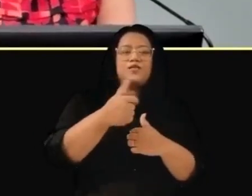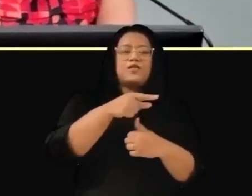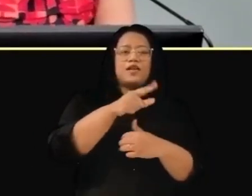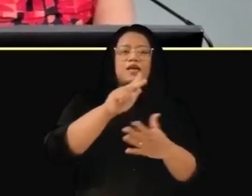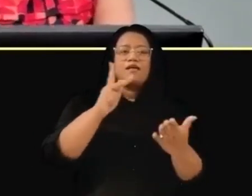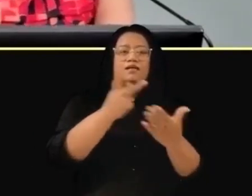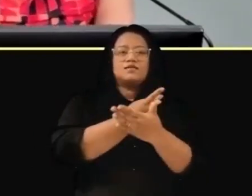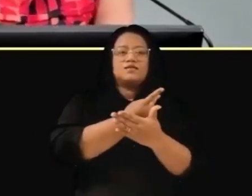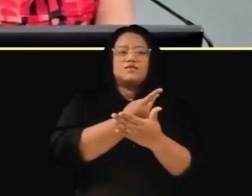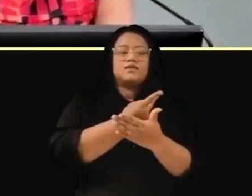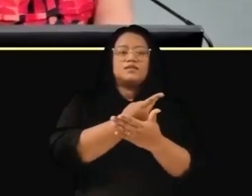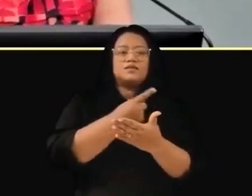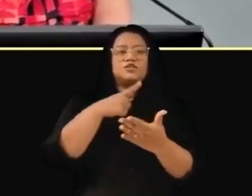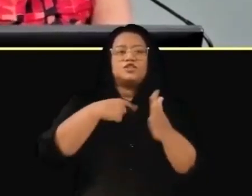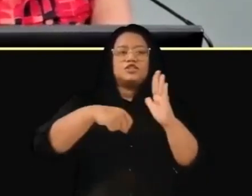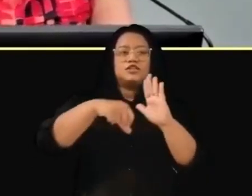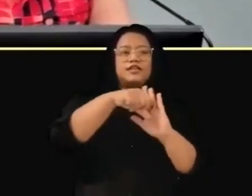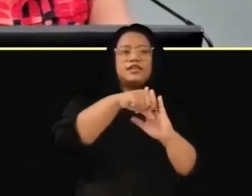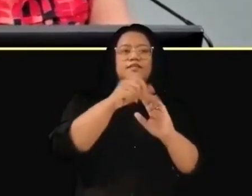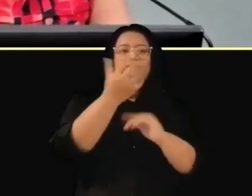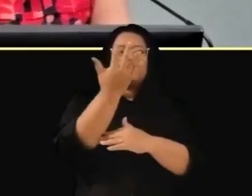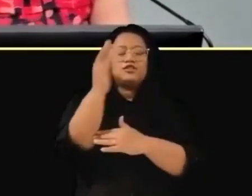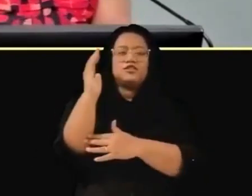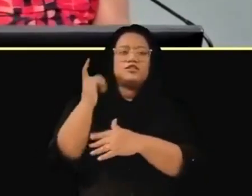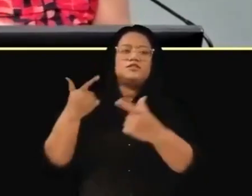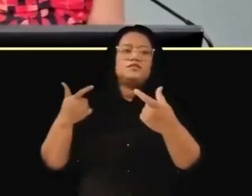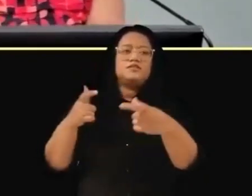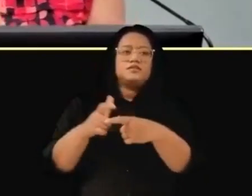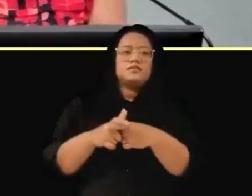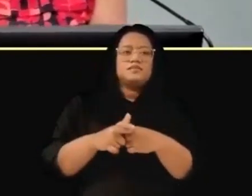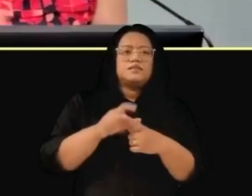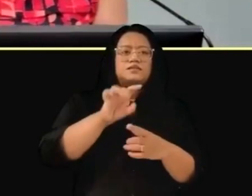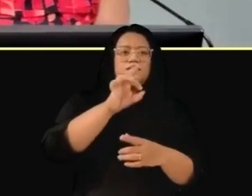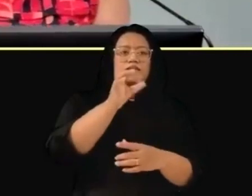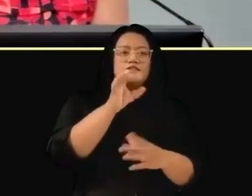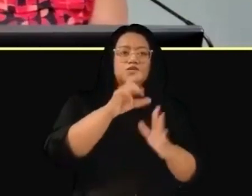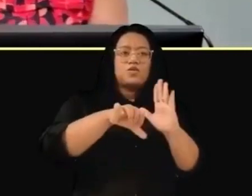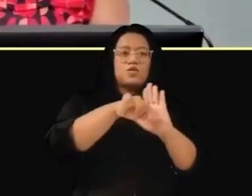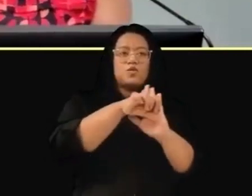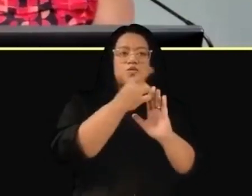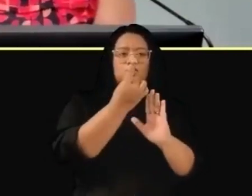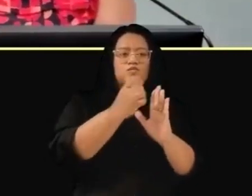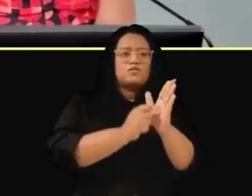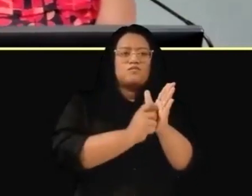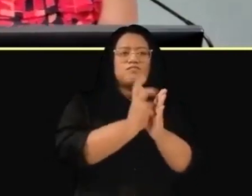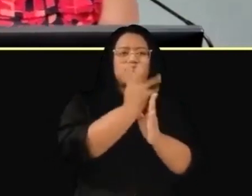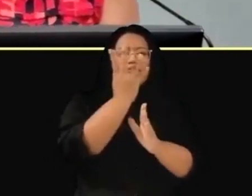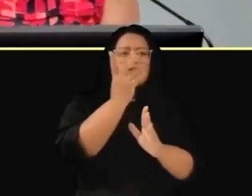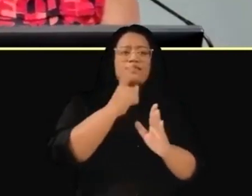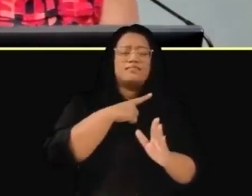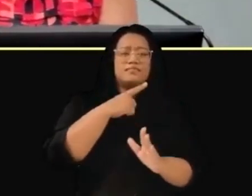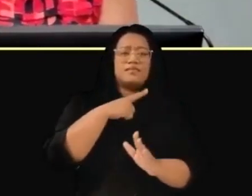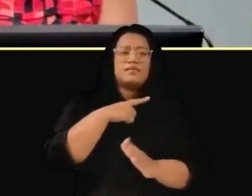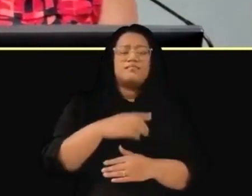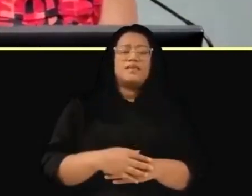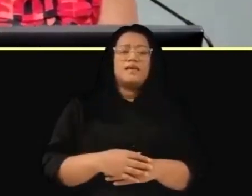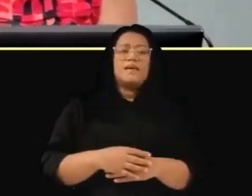senhor falou mesmo, de crime de desmatamento, e é crime mesmo, mas não é nem só um, são vários. E mais até do que